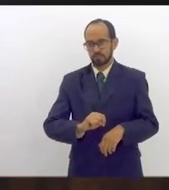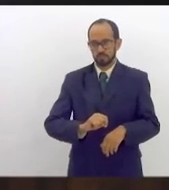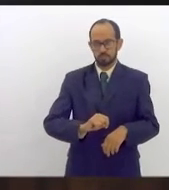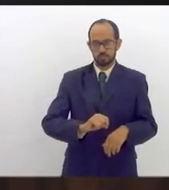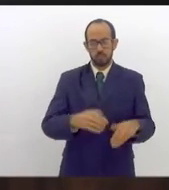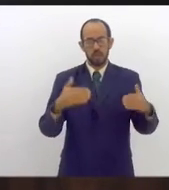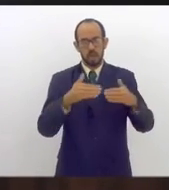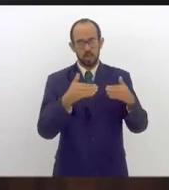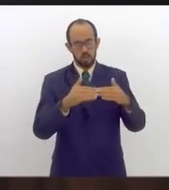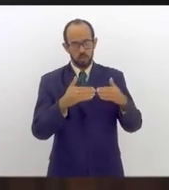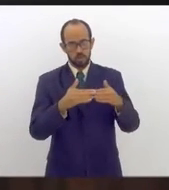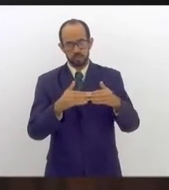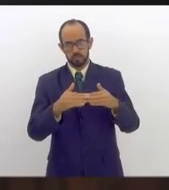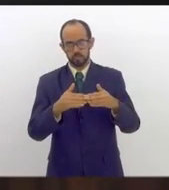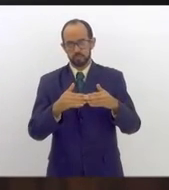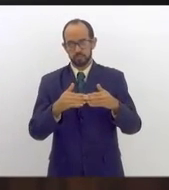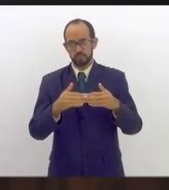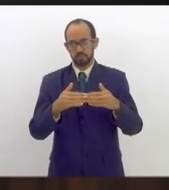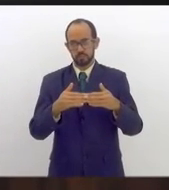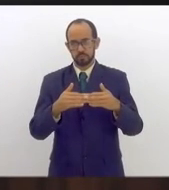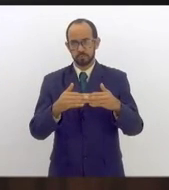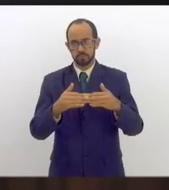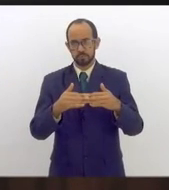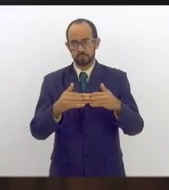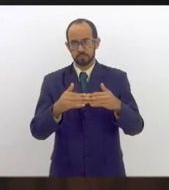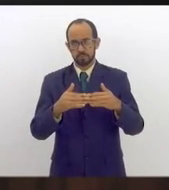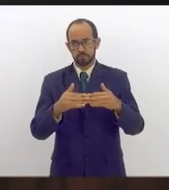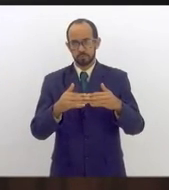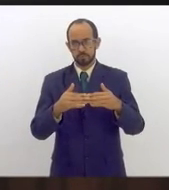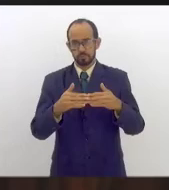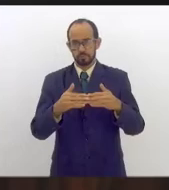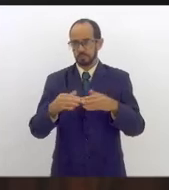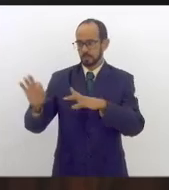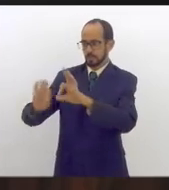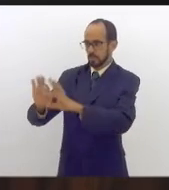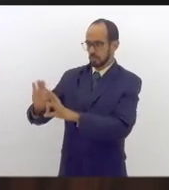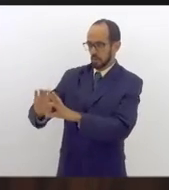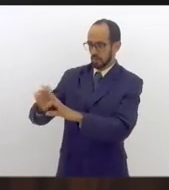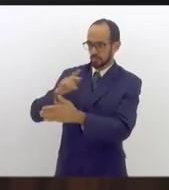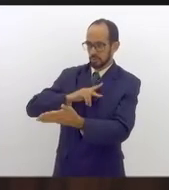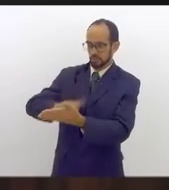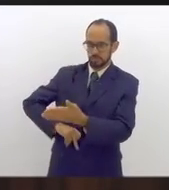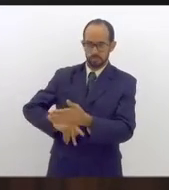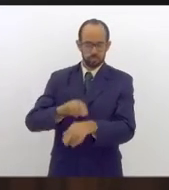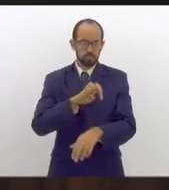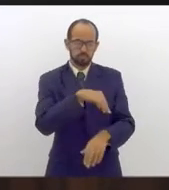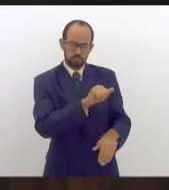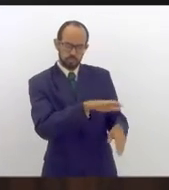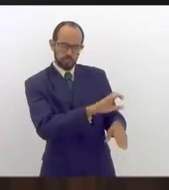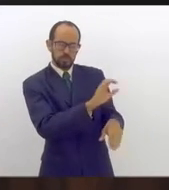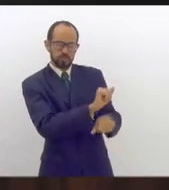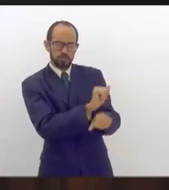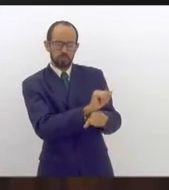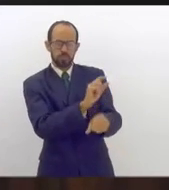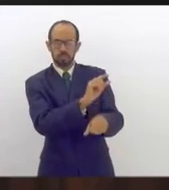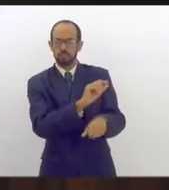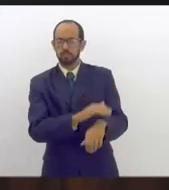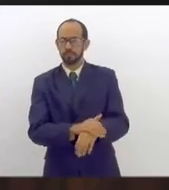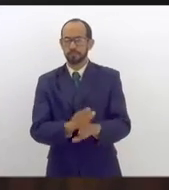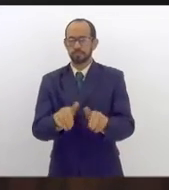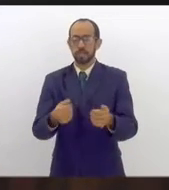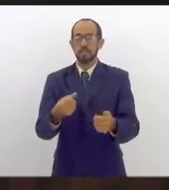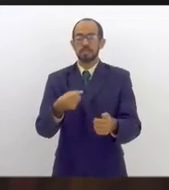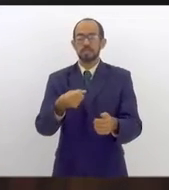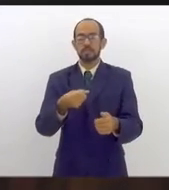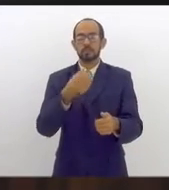de pleno acordo. E vou votar ordem, em bloco, presidente. Só um minutinho, deputado Carlos Mink. Citando o número